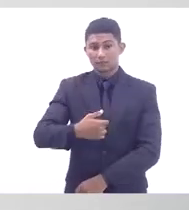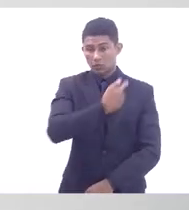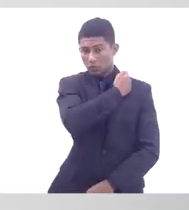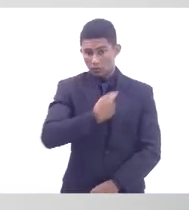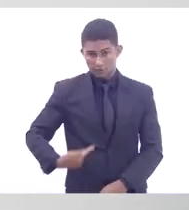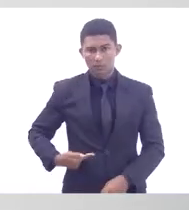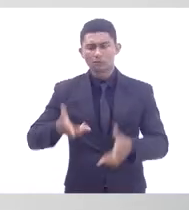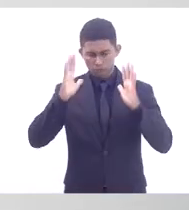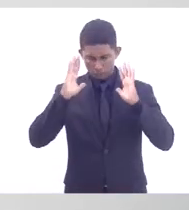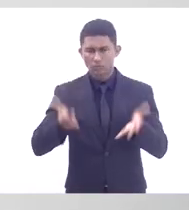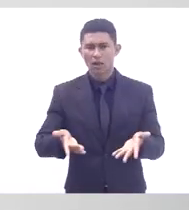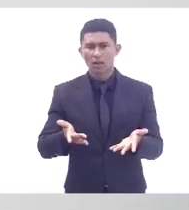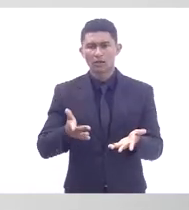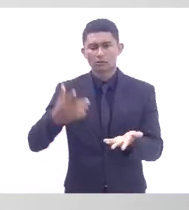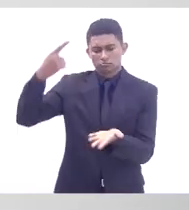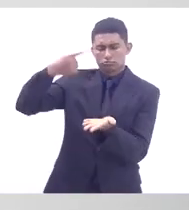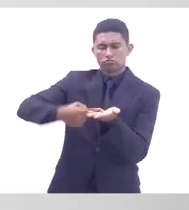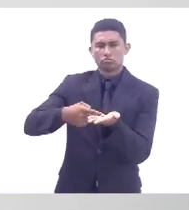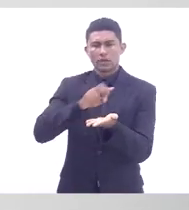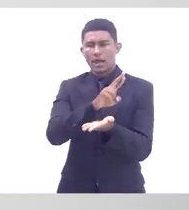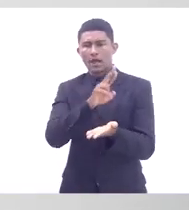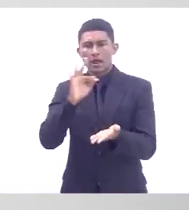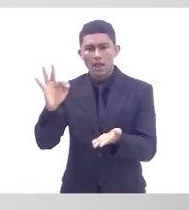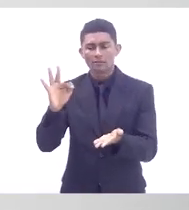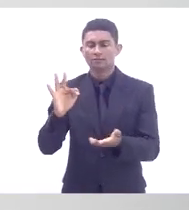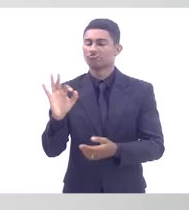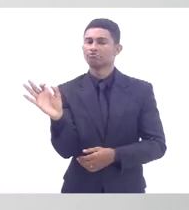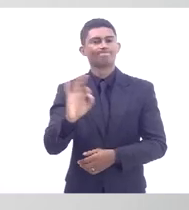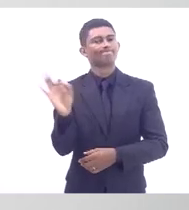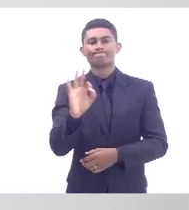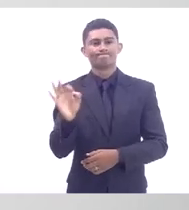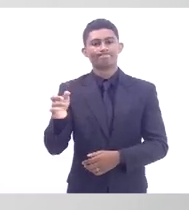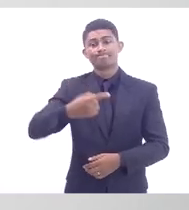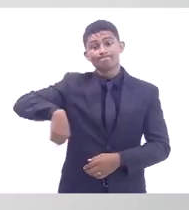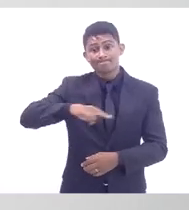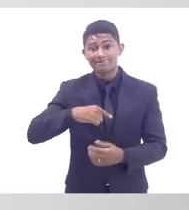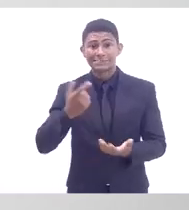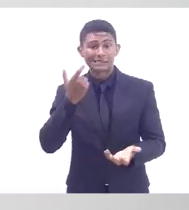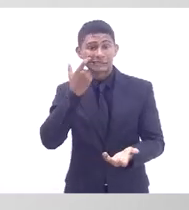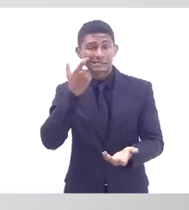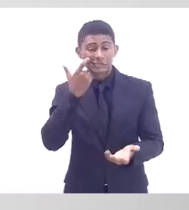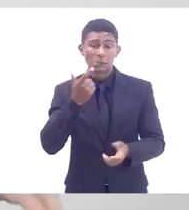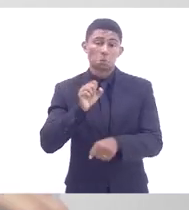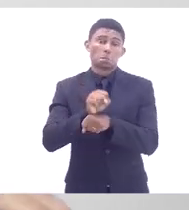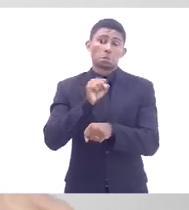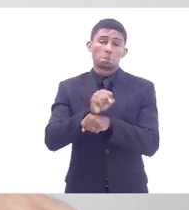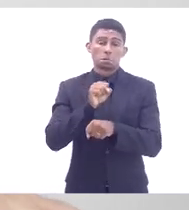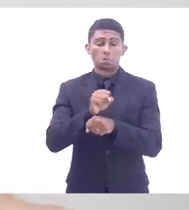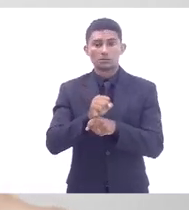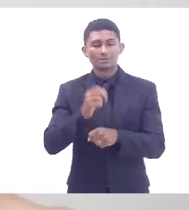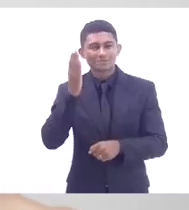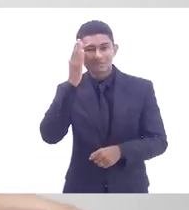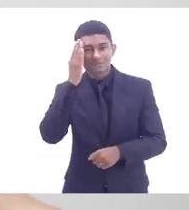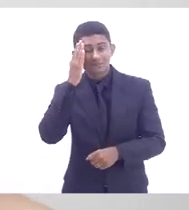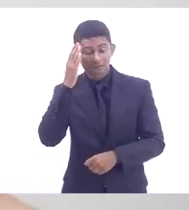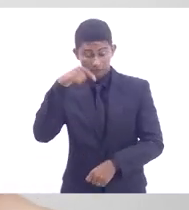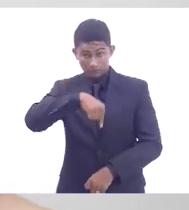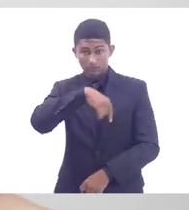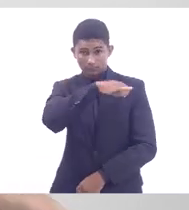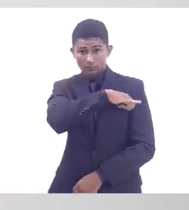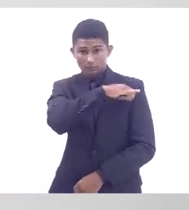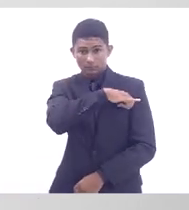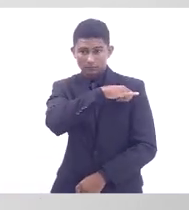aprovação ao regime com a gente se encontra numa situação de Limbo embora né O Rio de Janeiro esteja